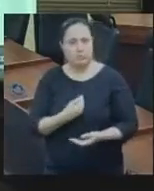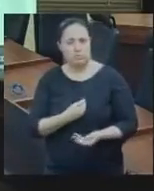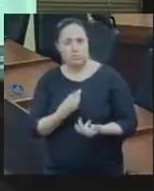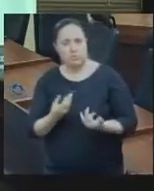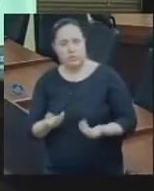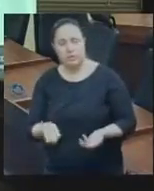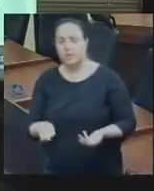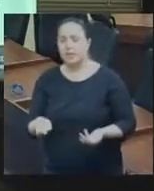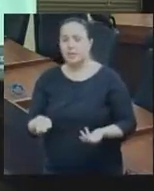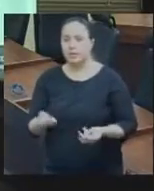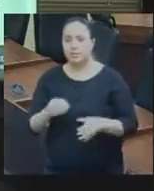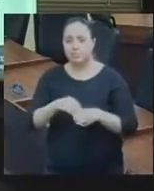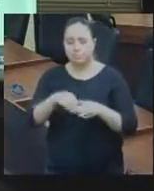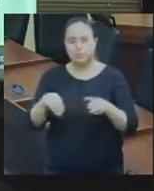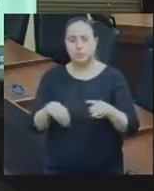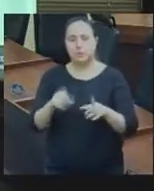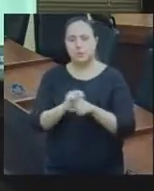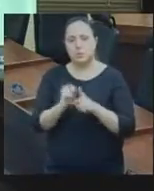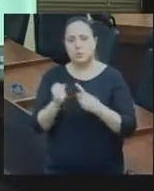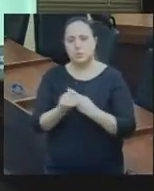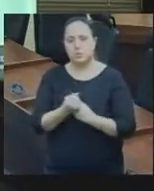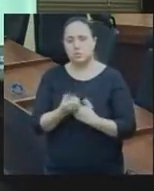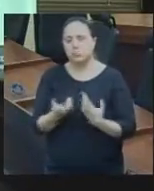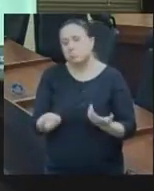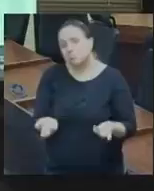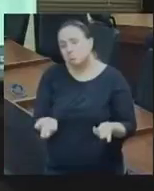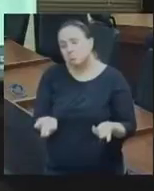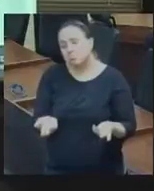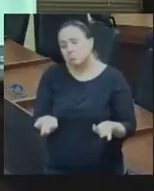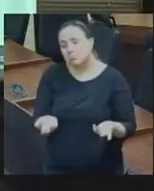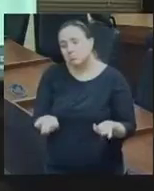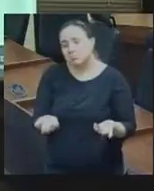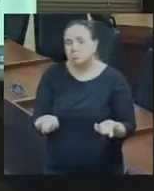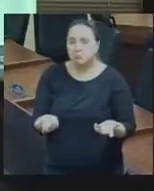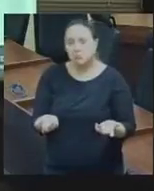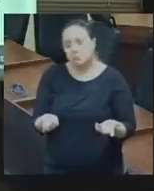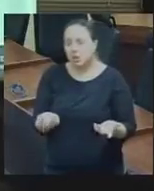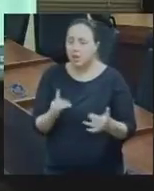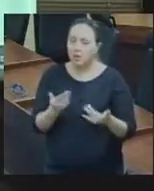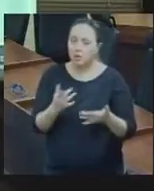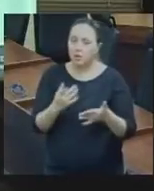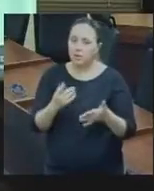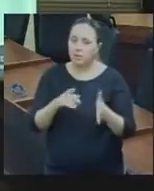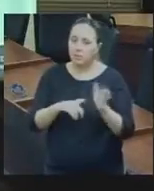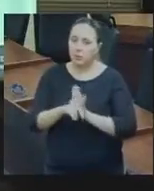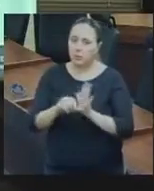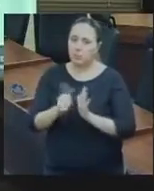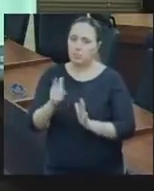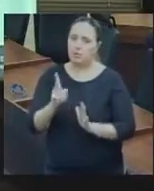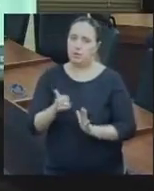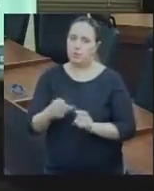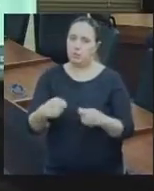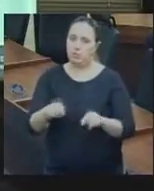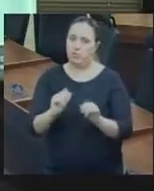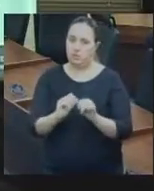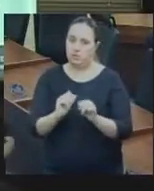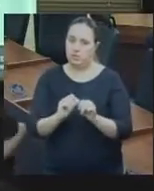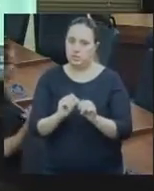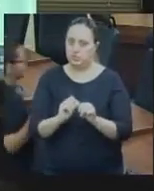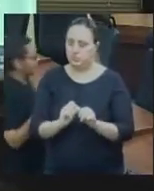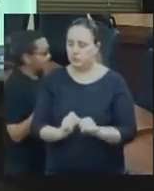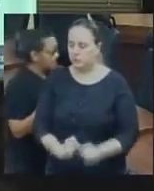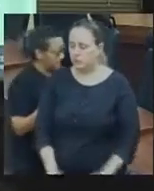levam à exclusão social interação com a sociedade né então essa é a pergunta sempre se deve fazer mas muito bem a